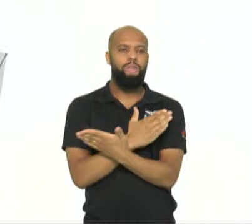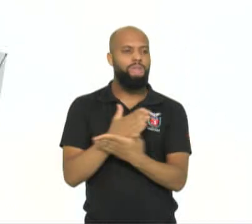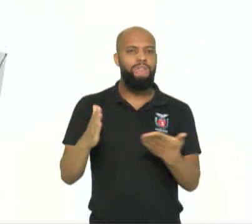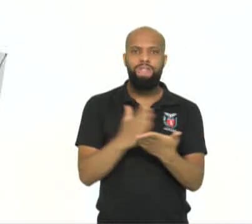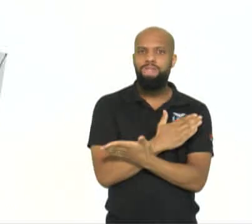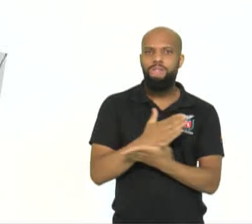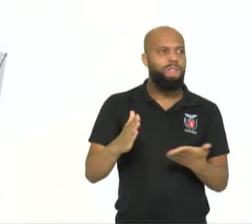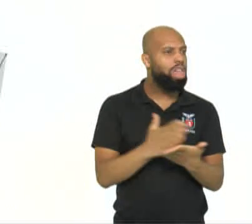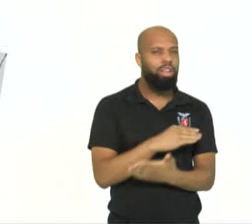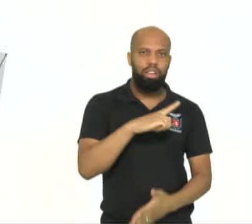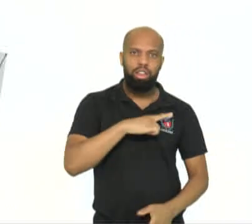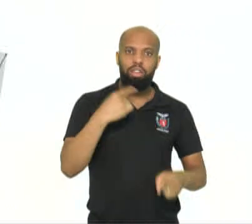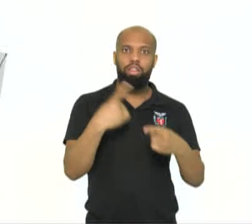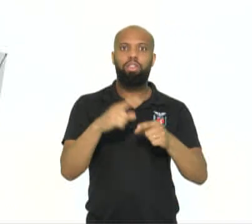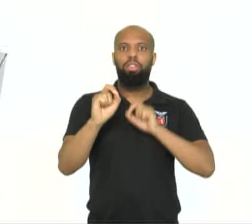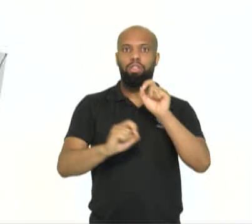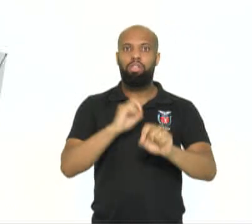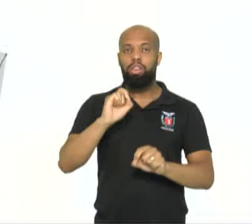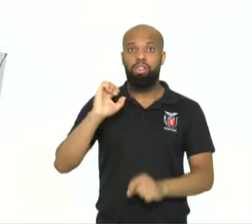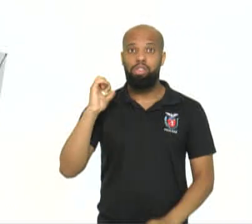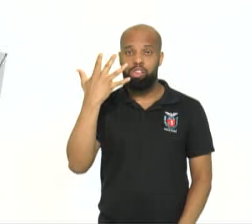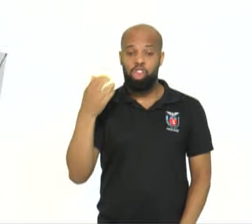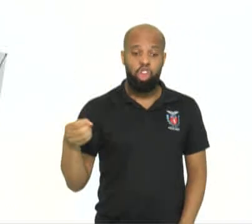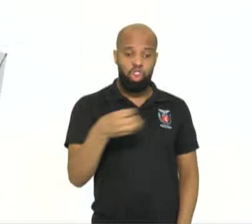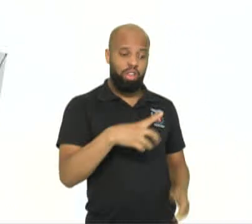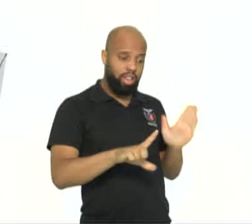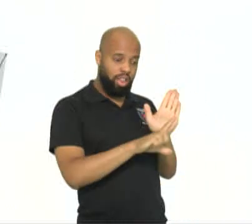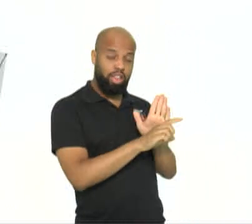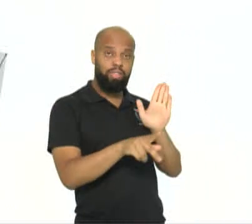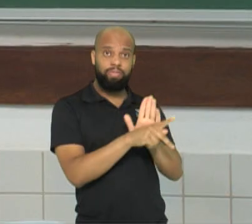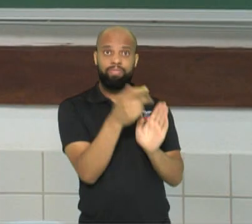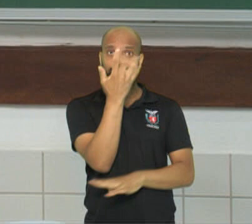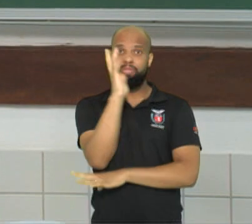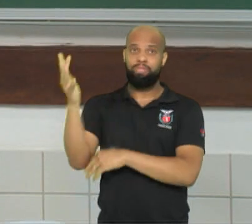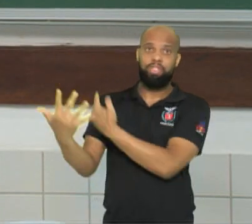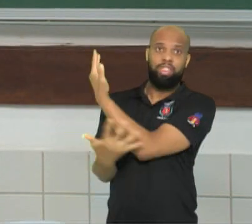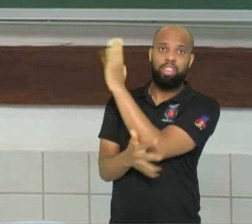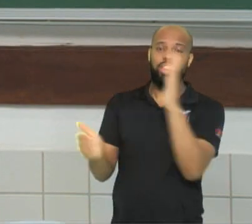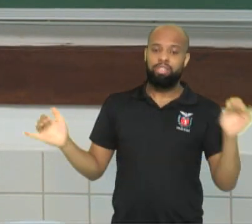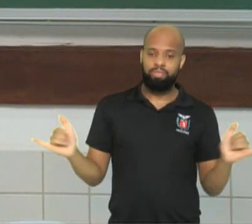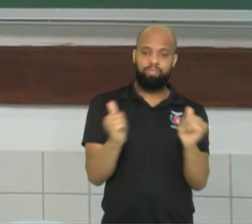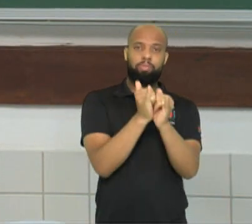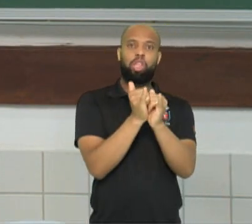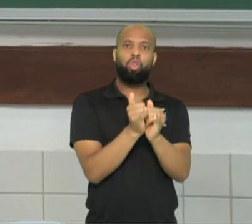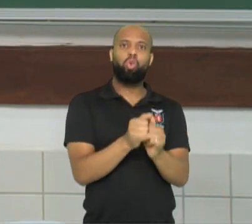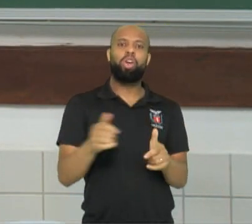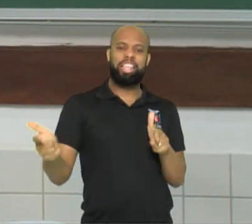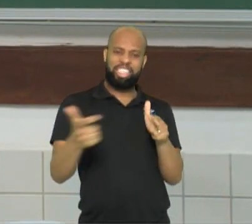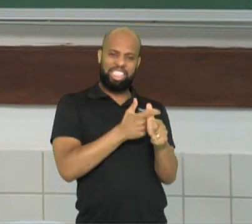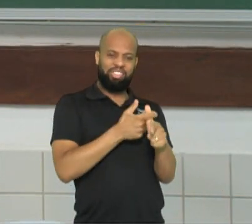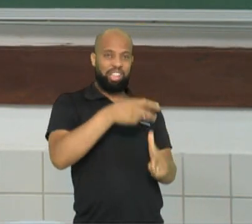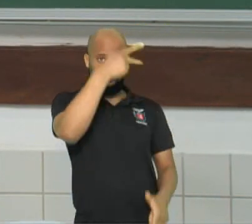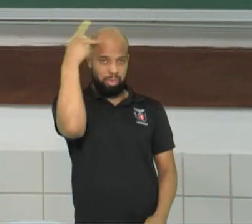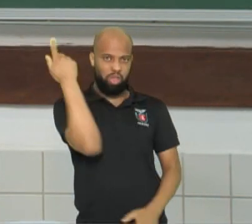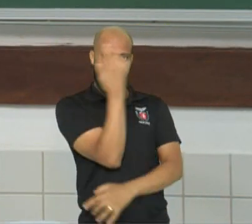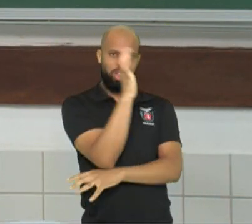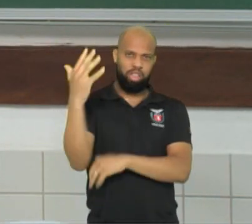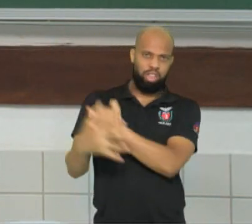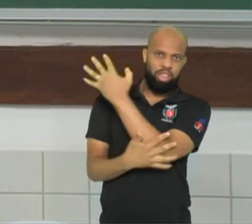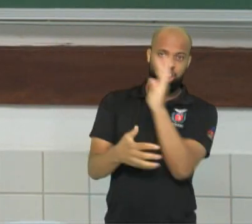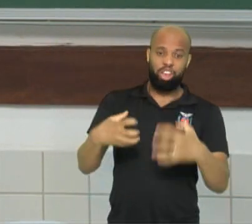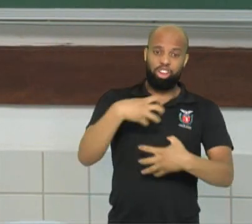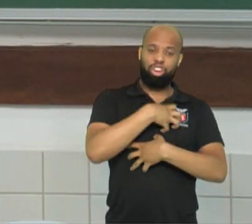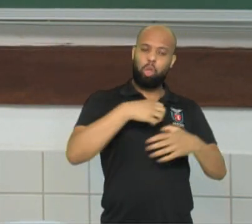o fato que o novo Código Florestal, ele perdoou a dívida de todo mundo que desmatou ilegalmente até